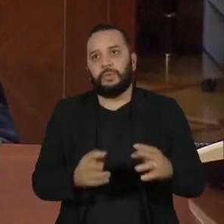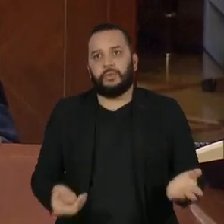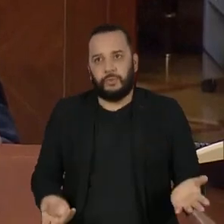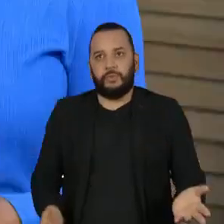exterior